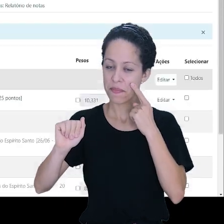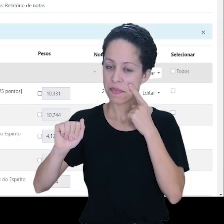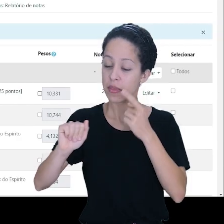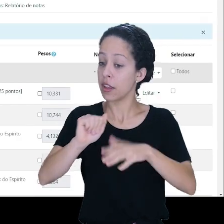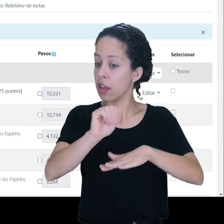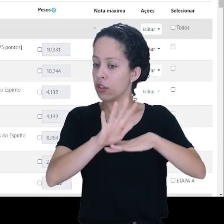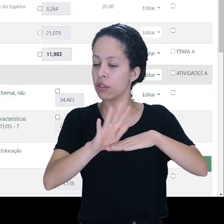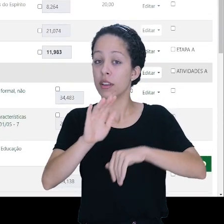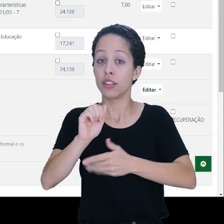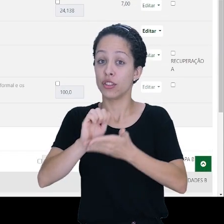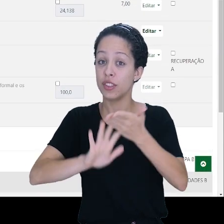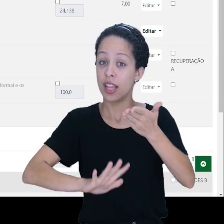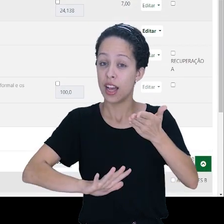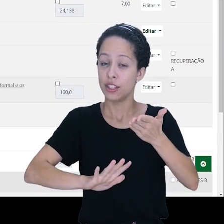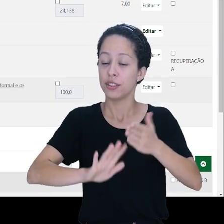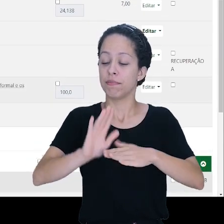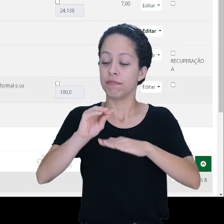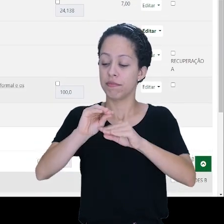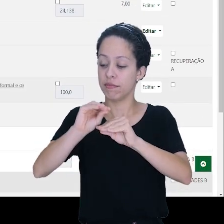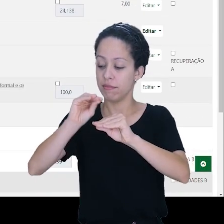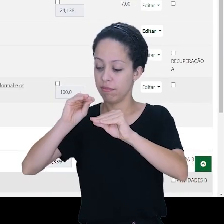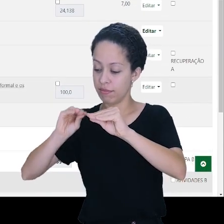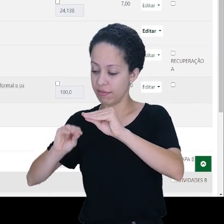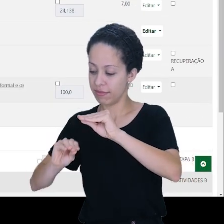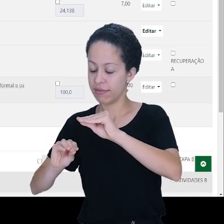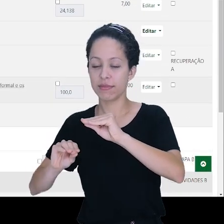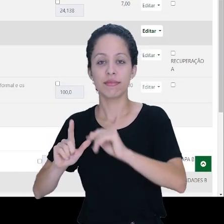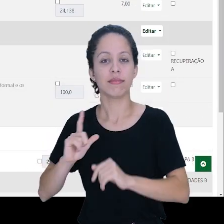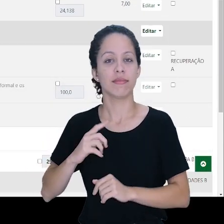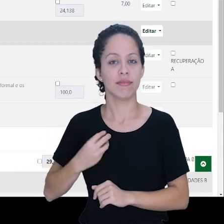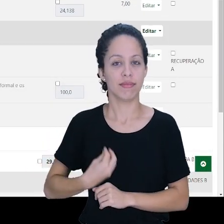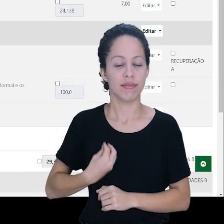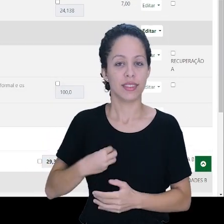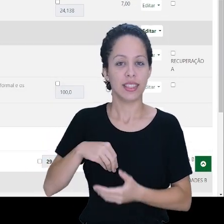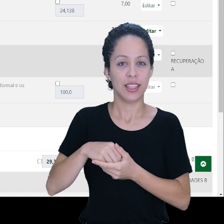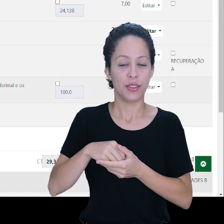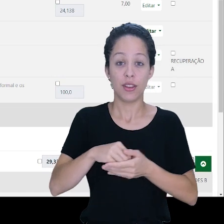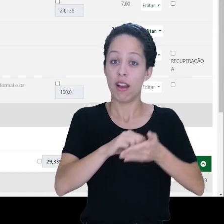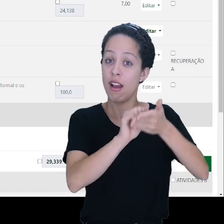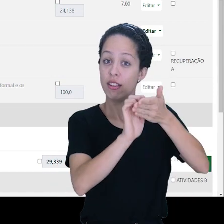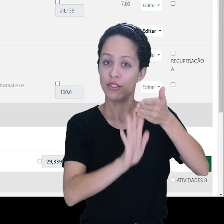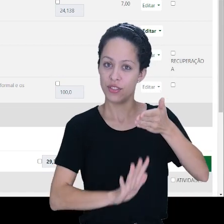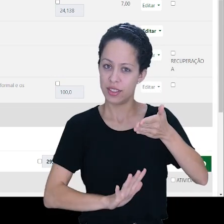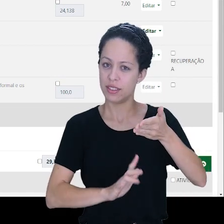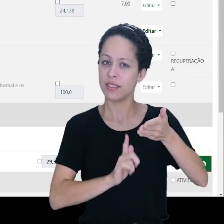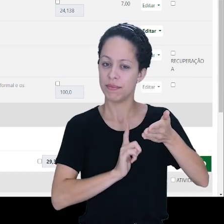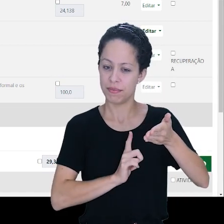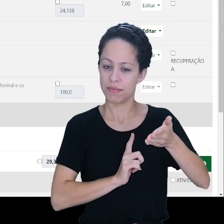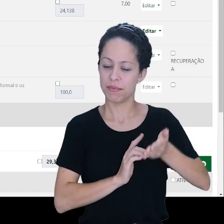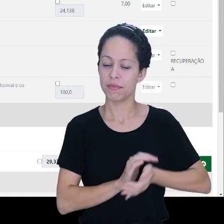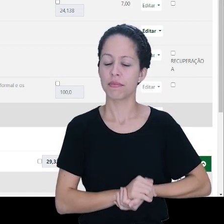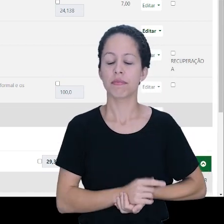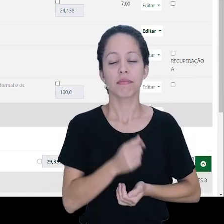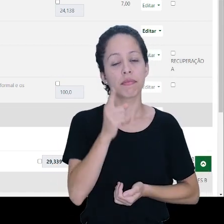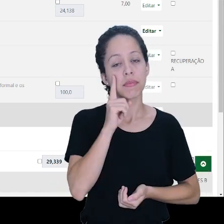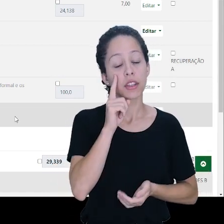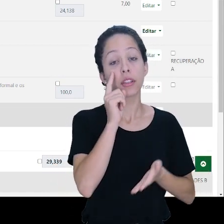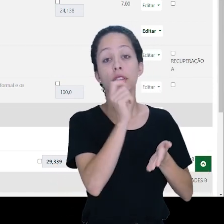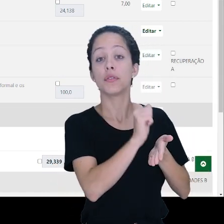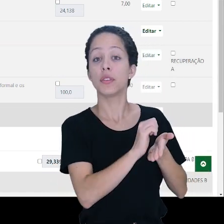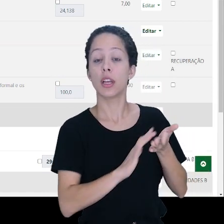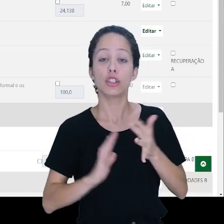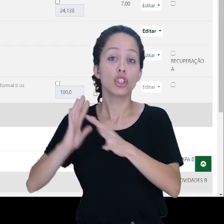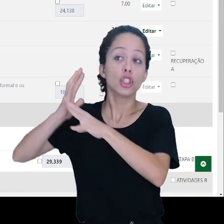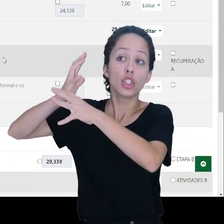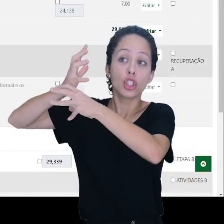clicando aqui você vai ver que ele moveu para cá a tarefa 2 é aqui você vê que o somatório total